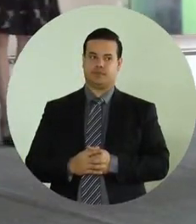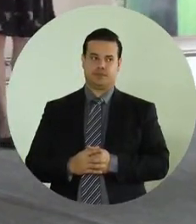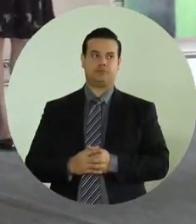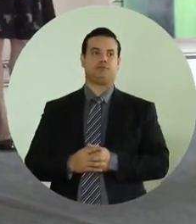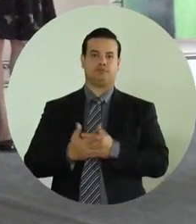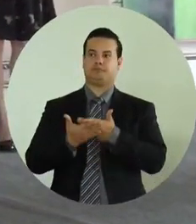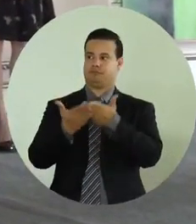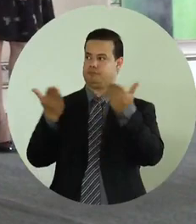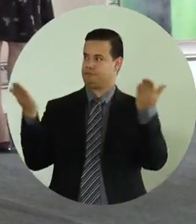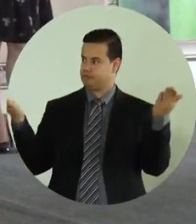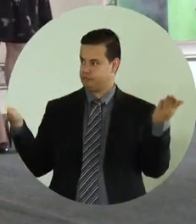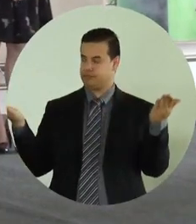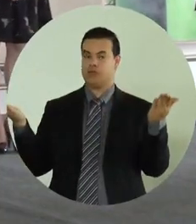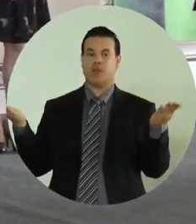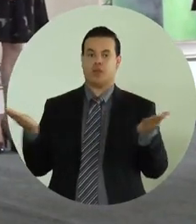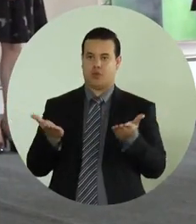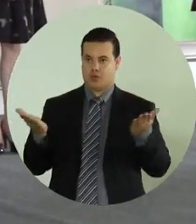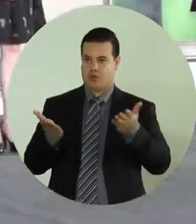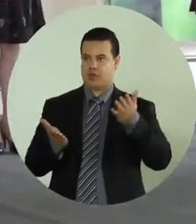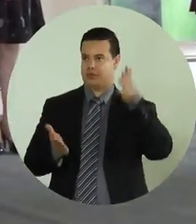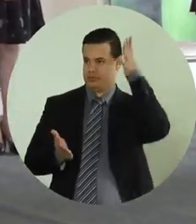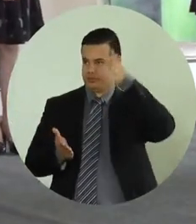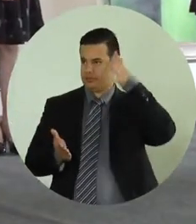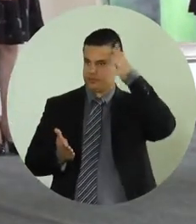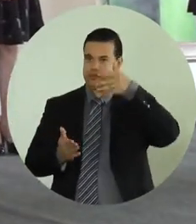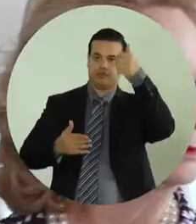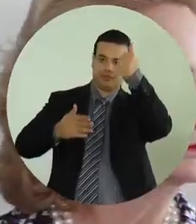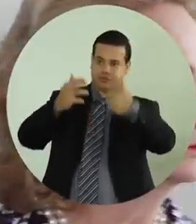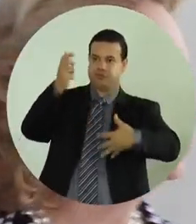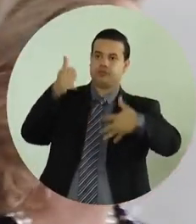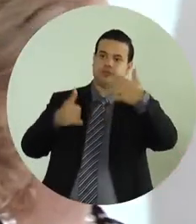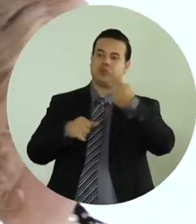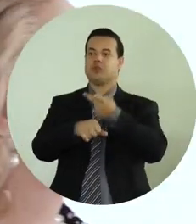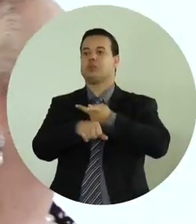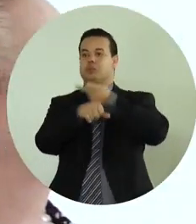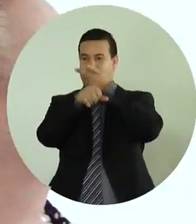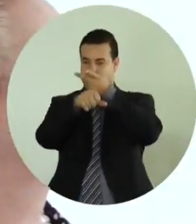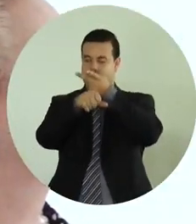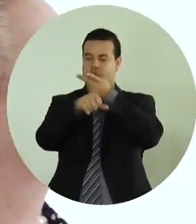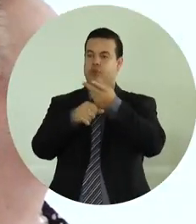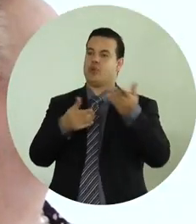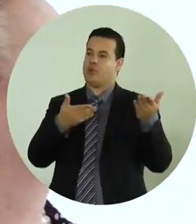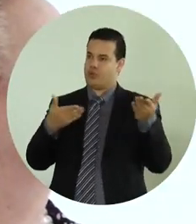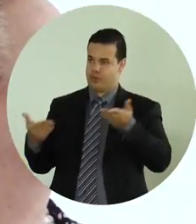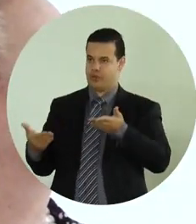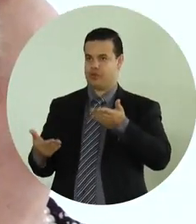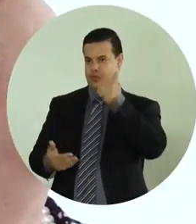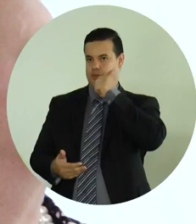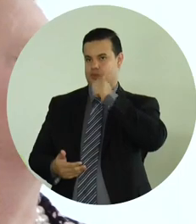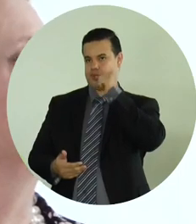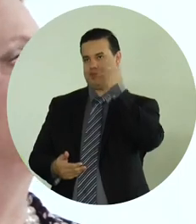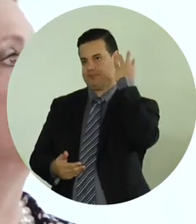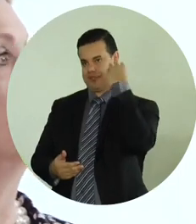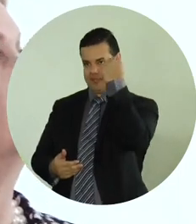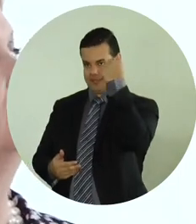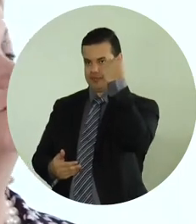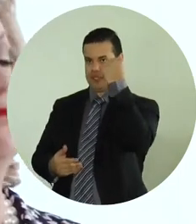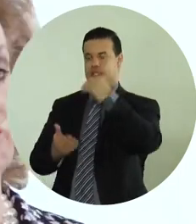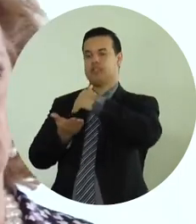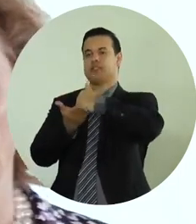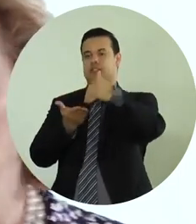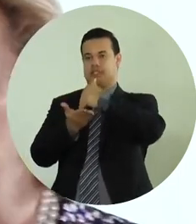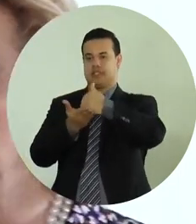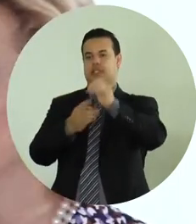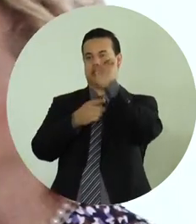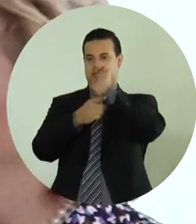Senhoras e senhores, e para nos falar mais sobre este importante prêmio, convidamos a doutora Lina Mara Rizzo Batistella, secretária